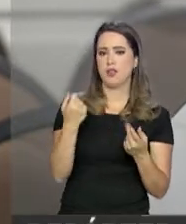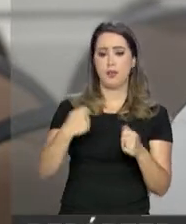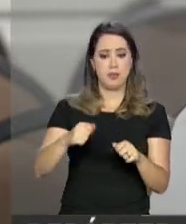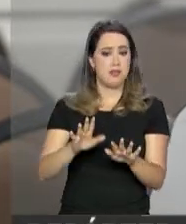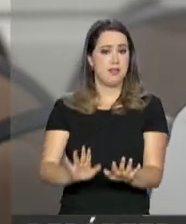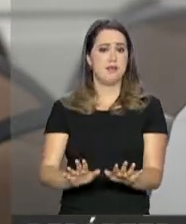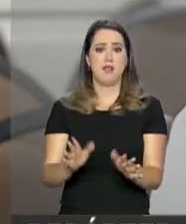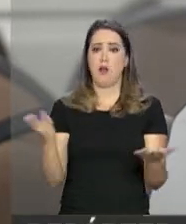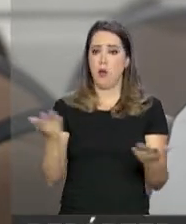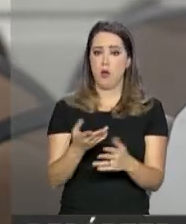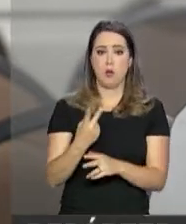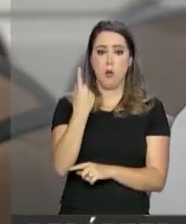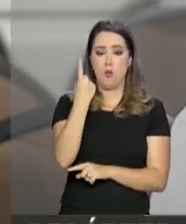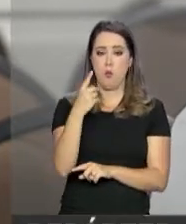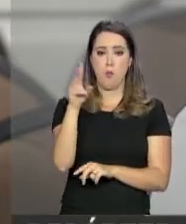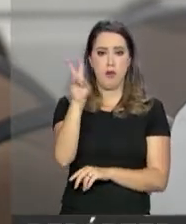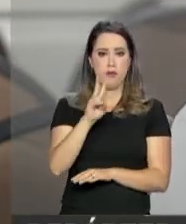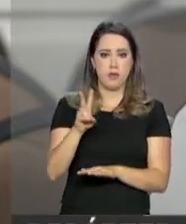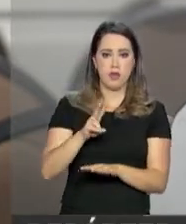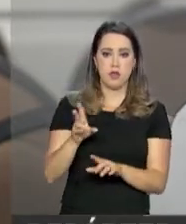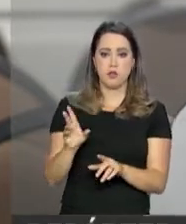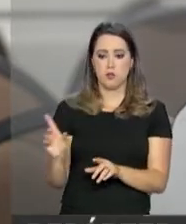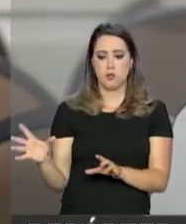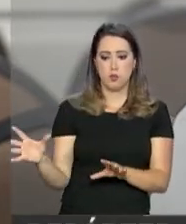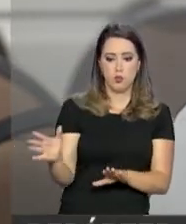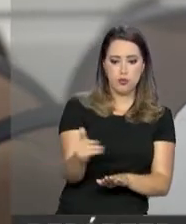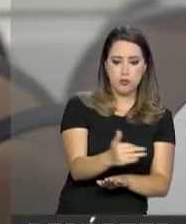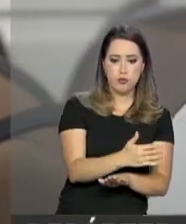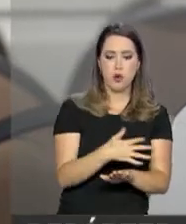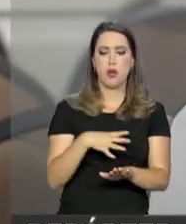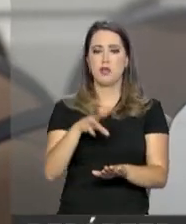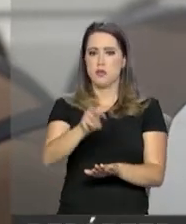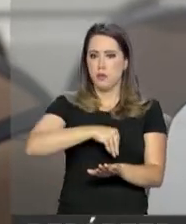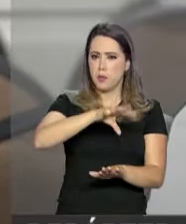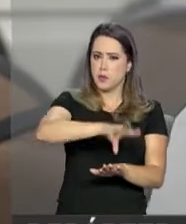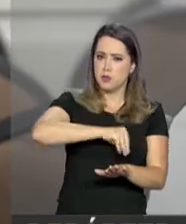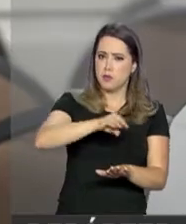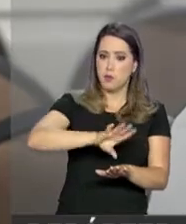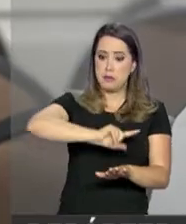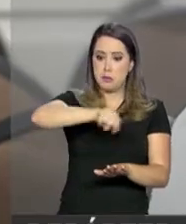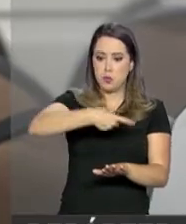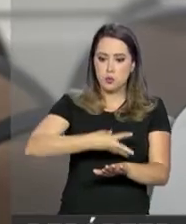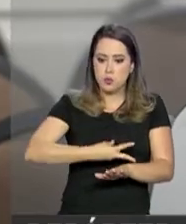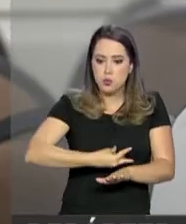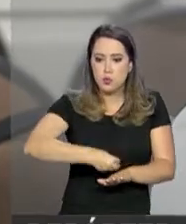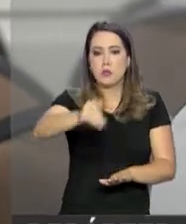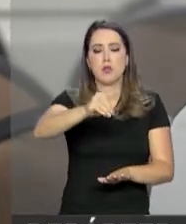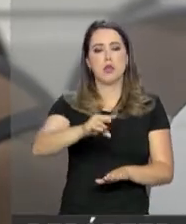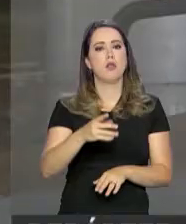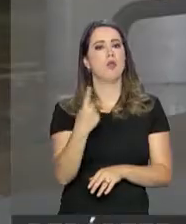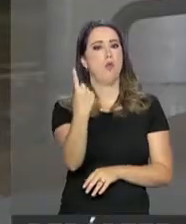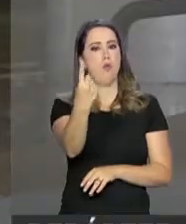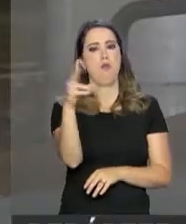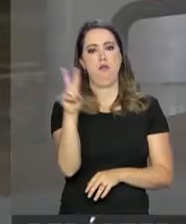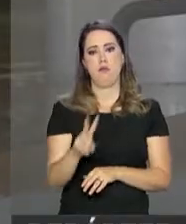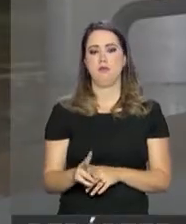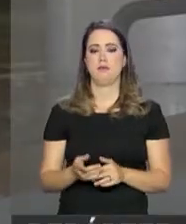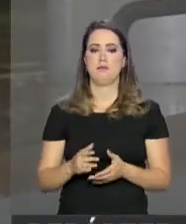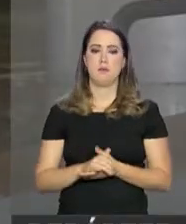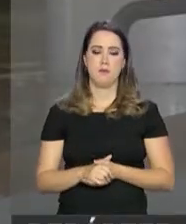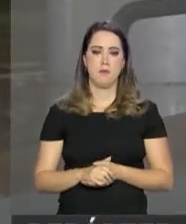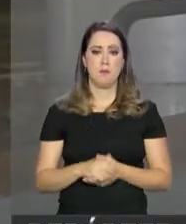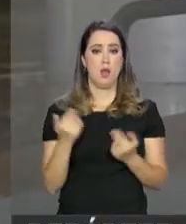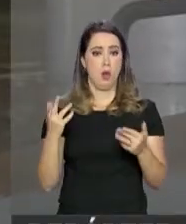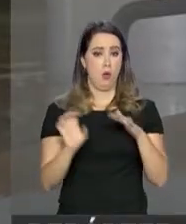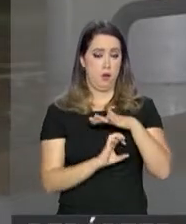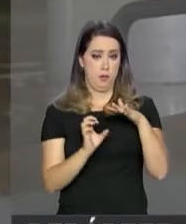vamos fazer uma juntada dessas informações de uma única vez, né? A gente vai ter essas obrigações acessórias como a gente está tendo hoje. Assim como a